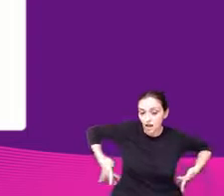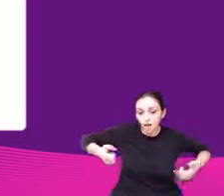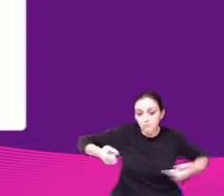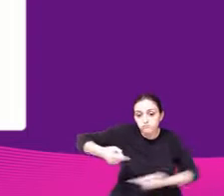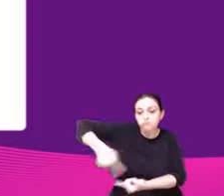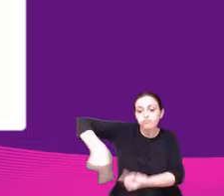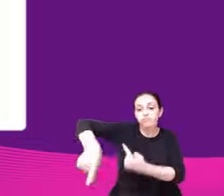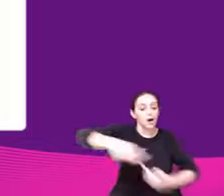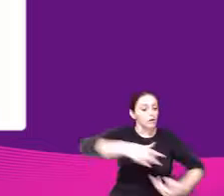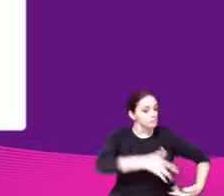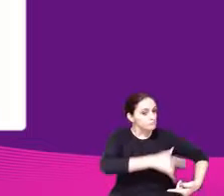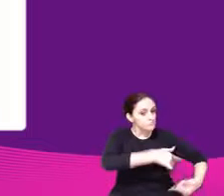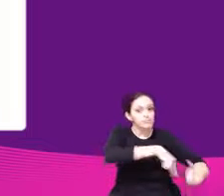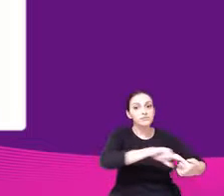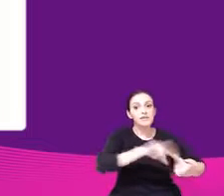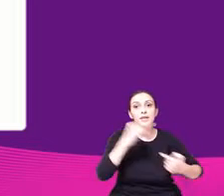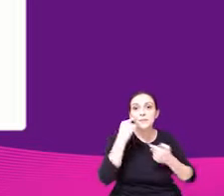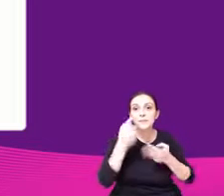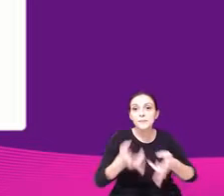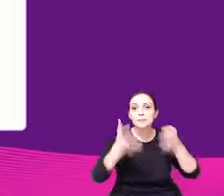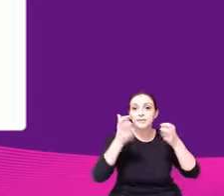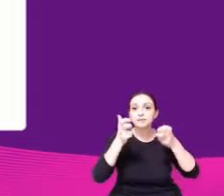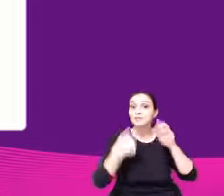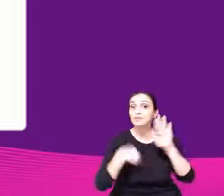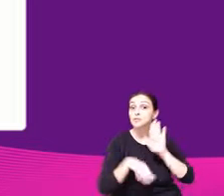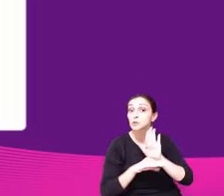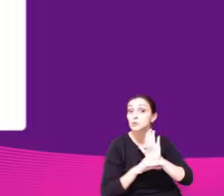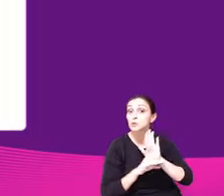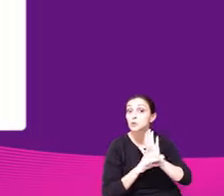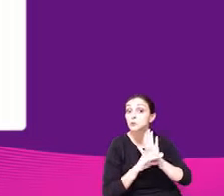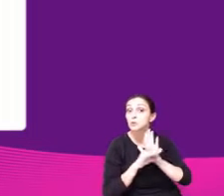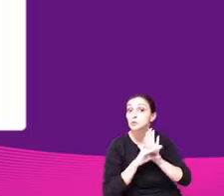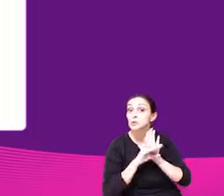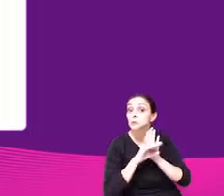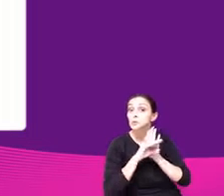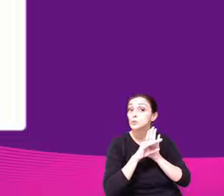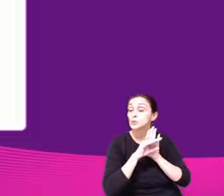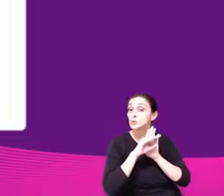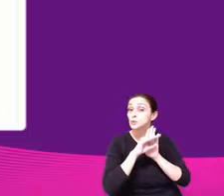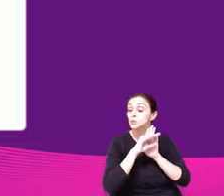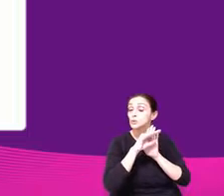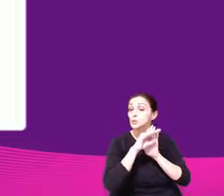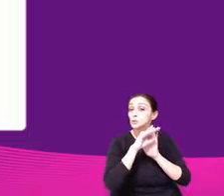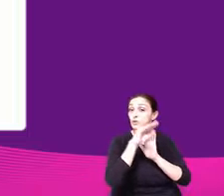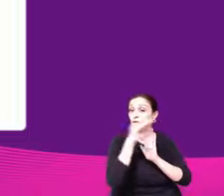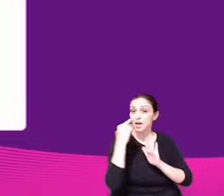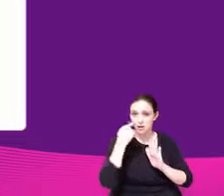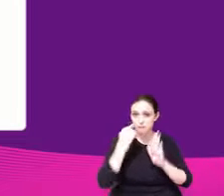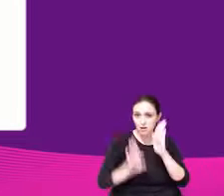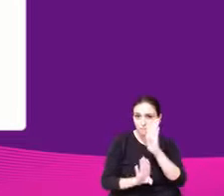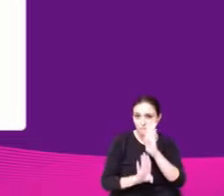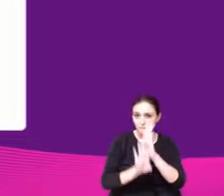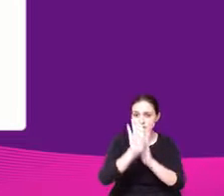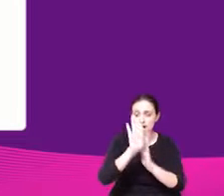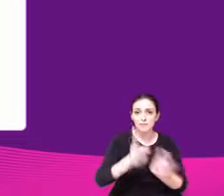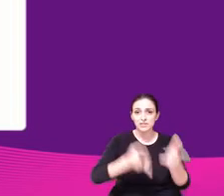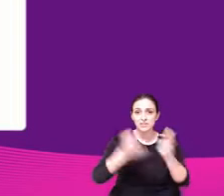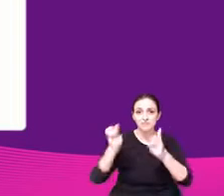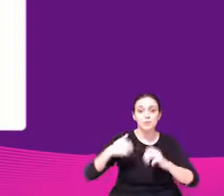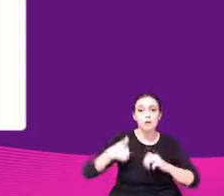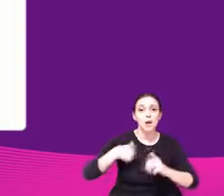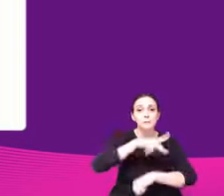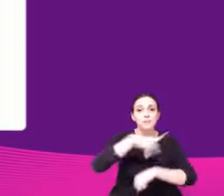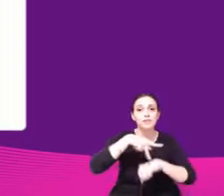transplantados, e você vê aqui, né, que existe um crescimento linear, ou seja, em vários países mais desenvolvidos,